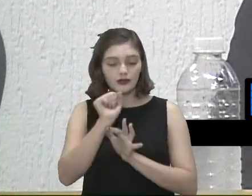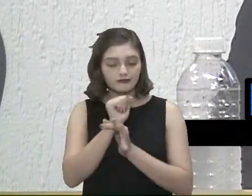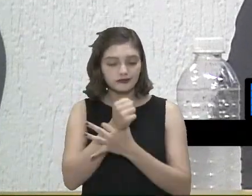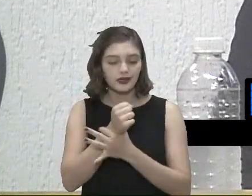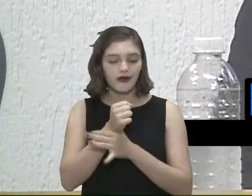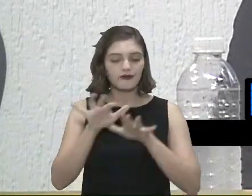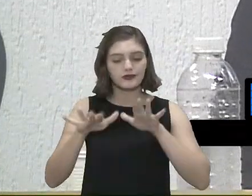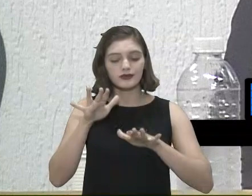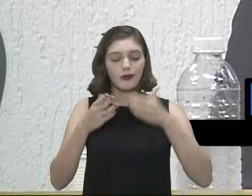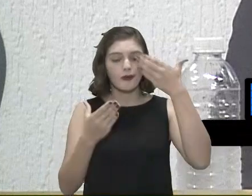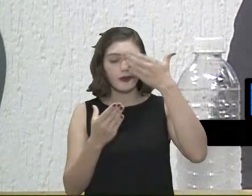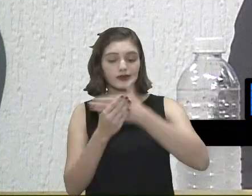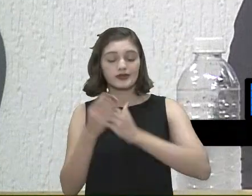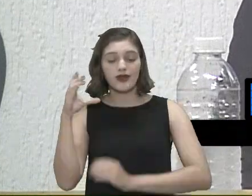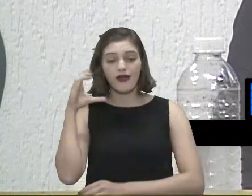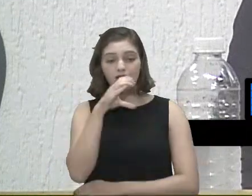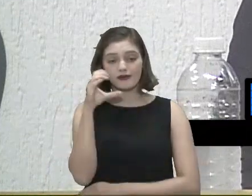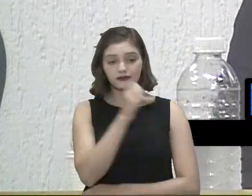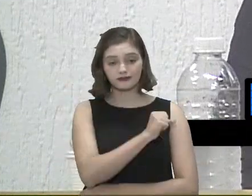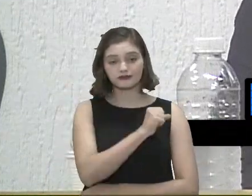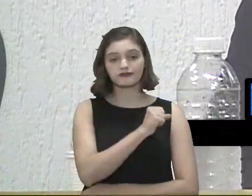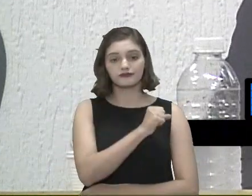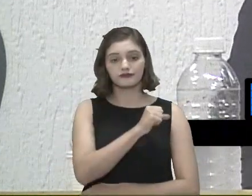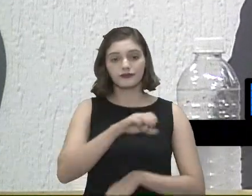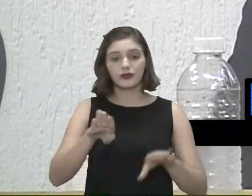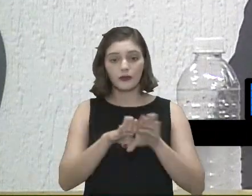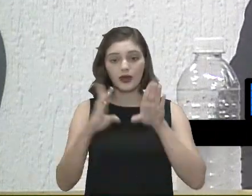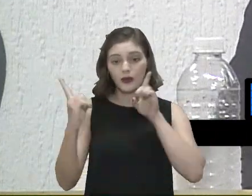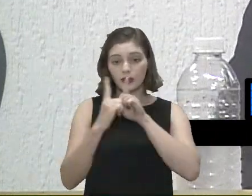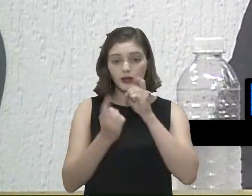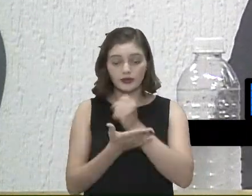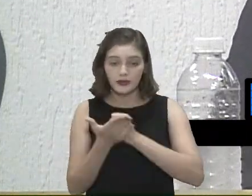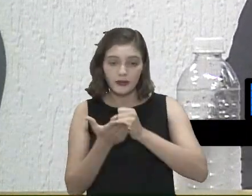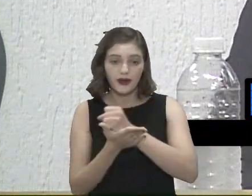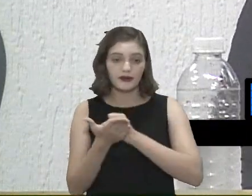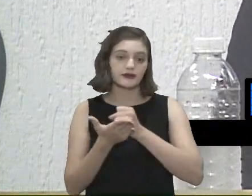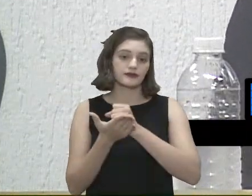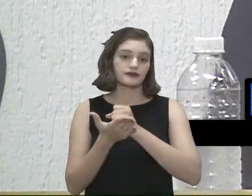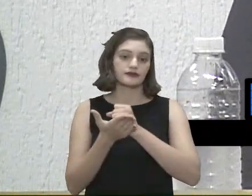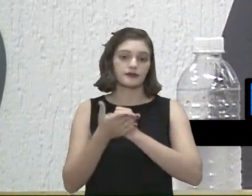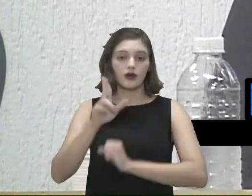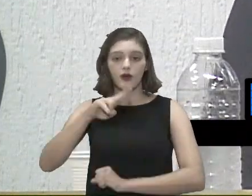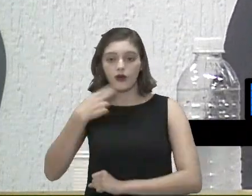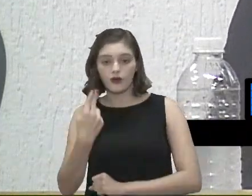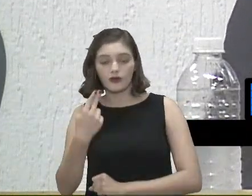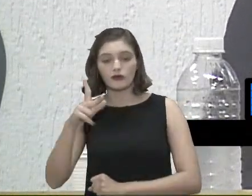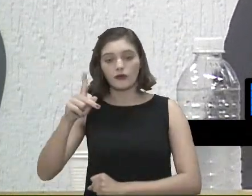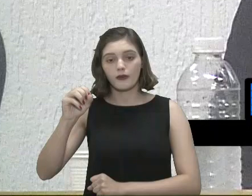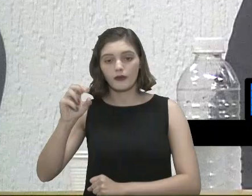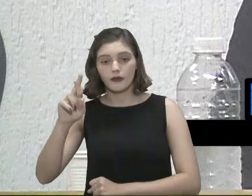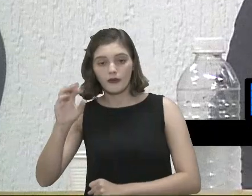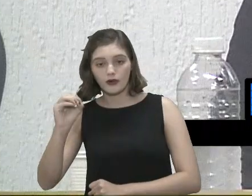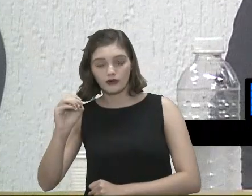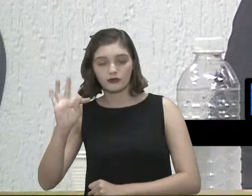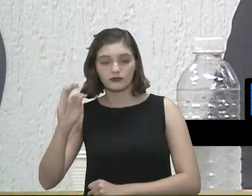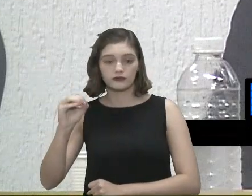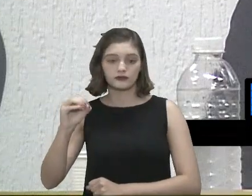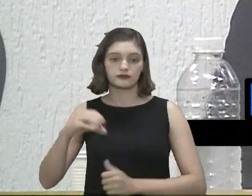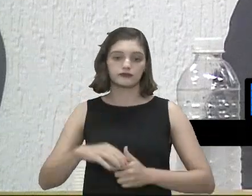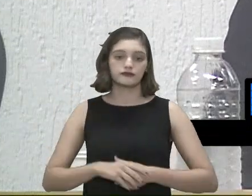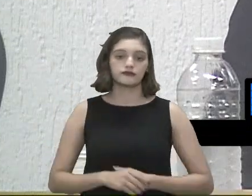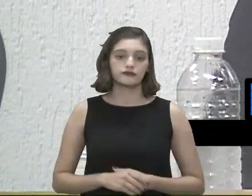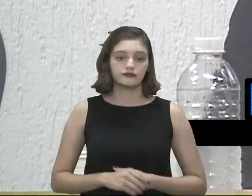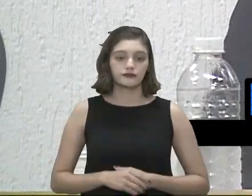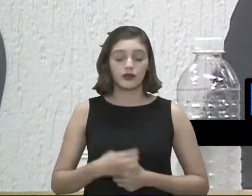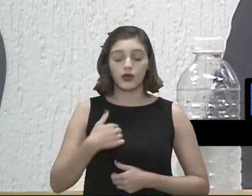vezes, um procedimento de urgência, às vezes, um atendimento básico no oncologista, ou no Procto, ou numa Uro.